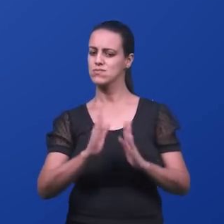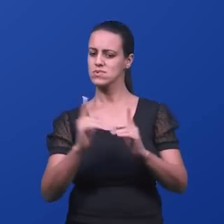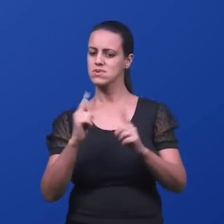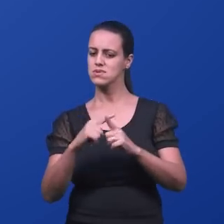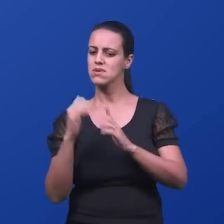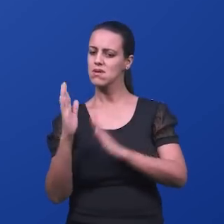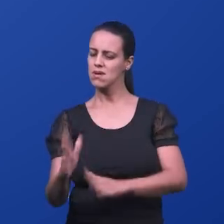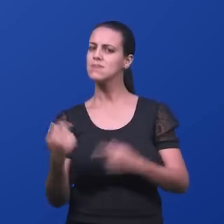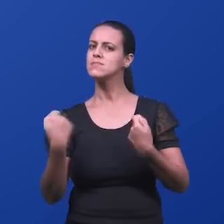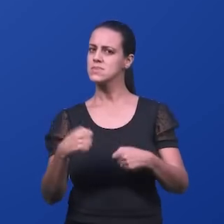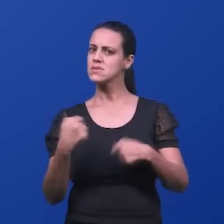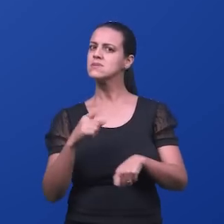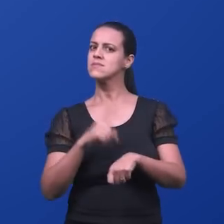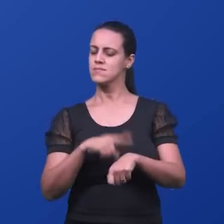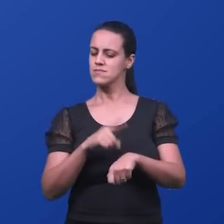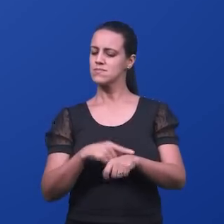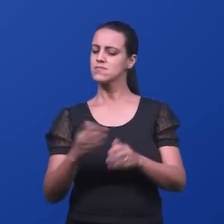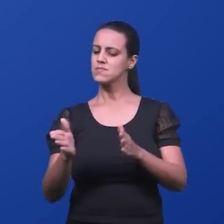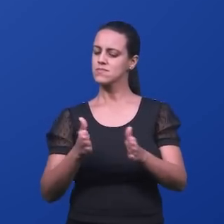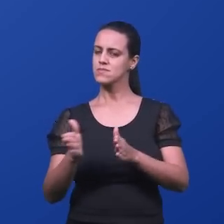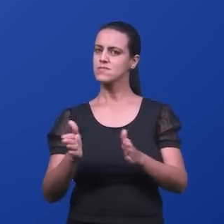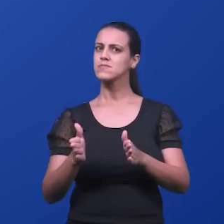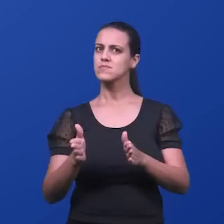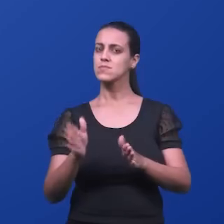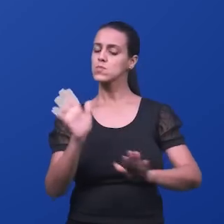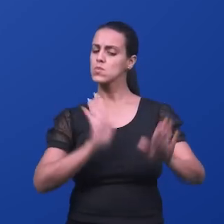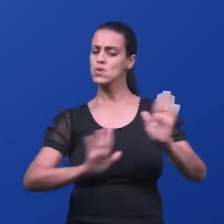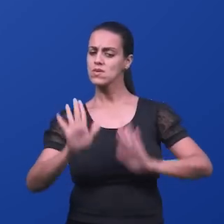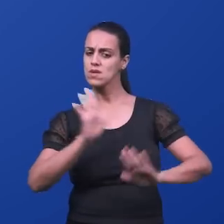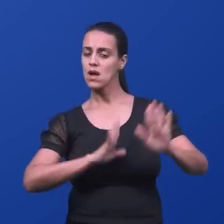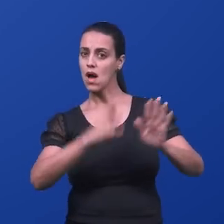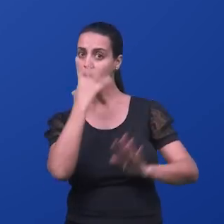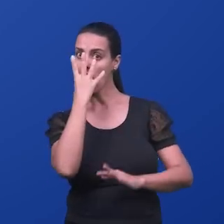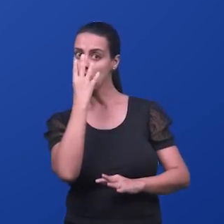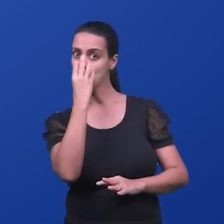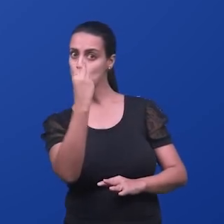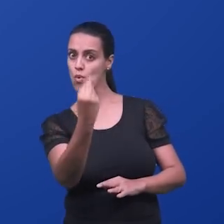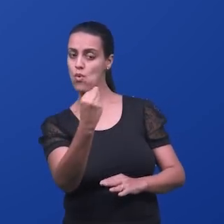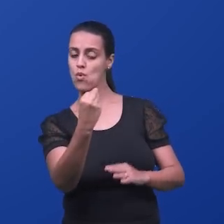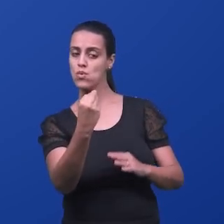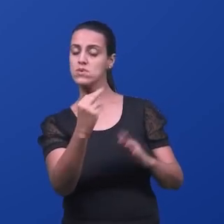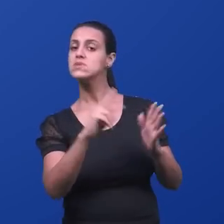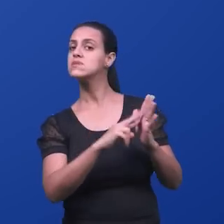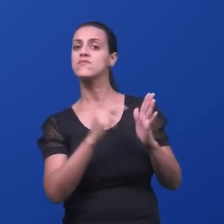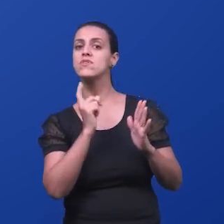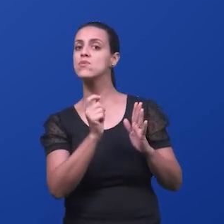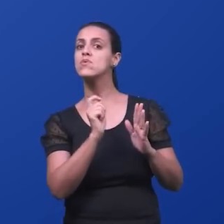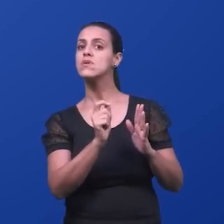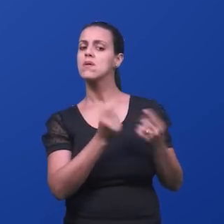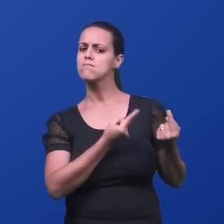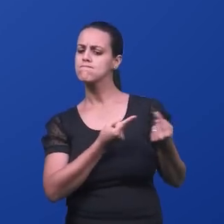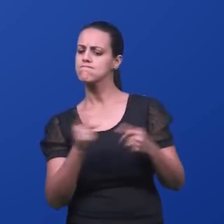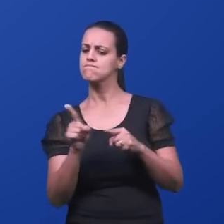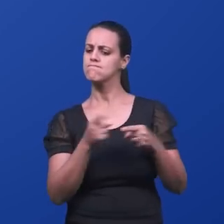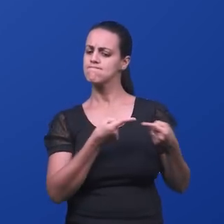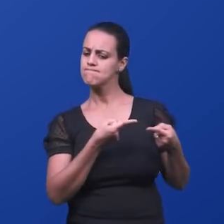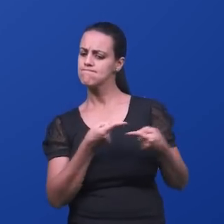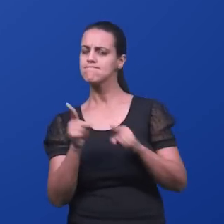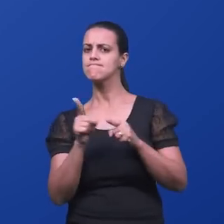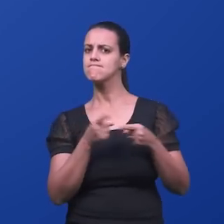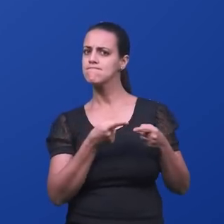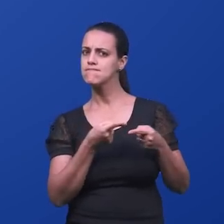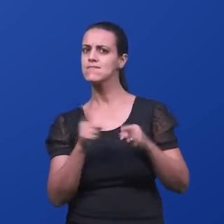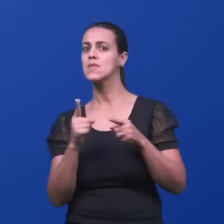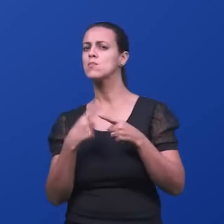hora. O cuidado com as raposas, as investidas são muitas, porque ela quer destruir